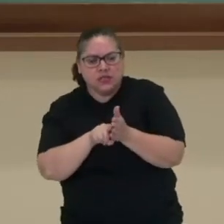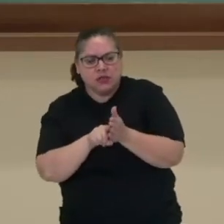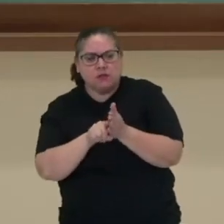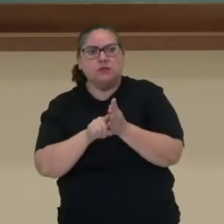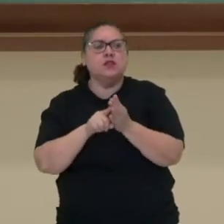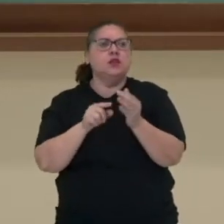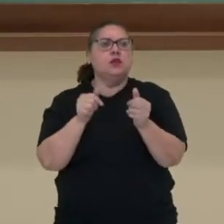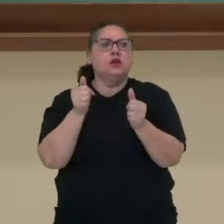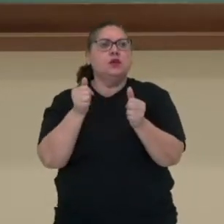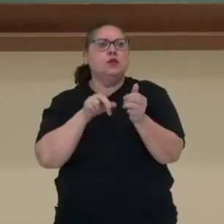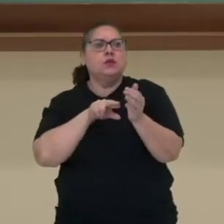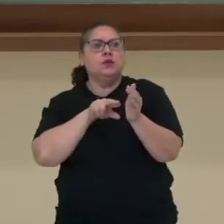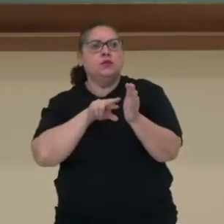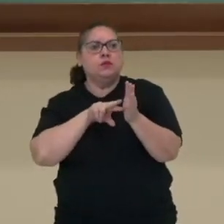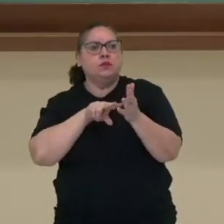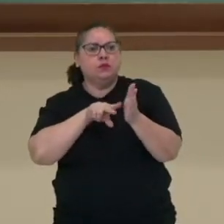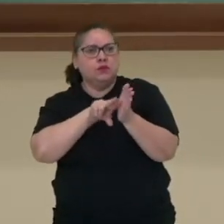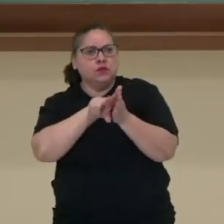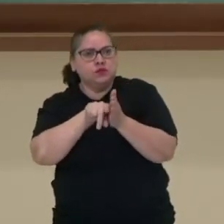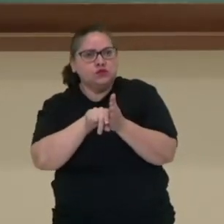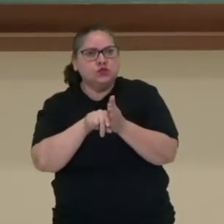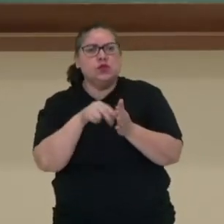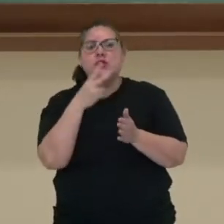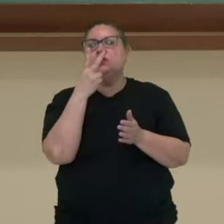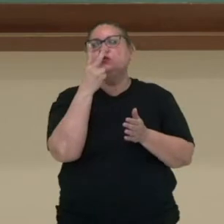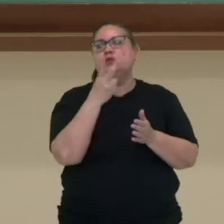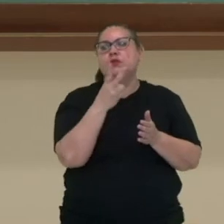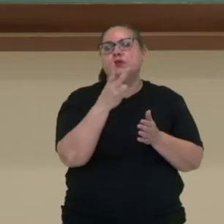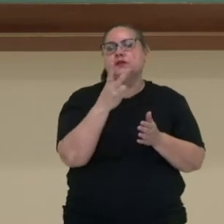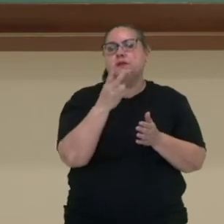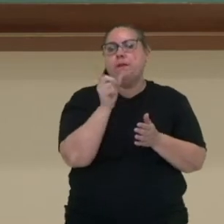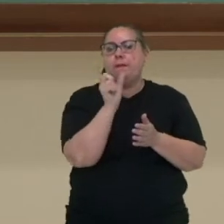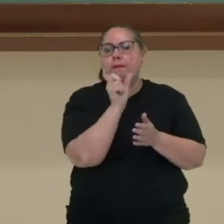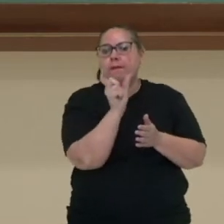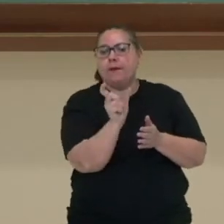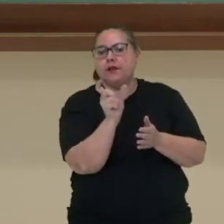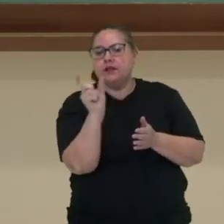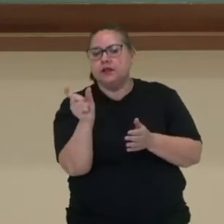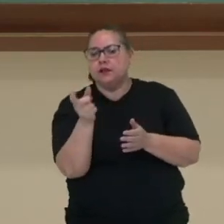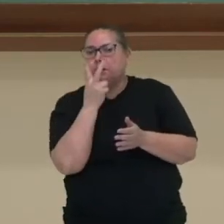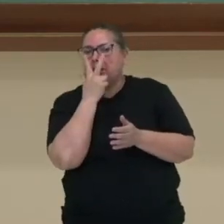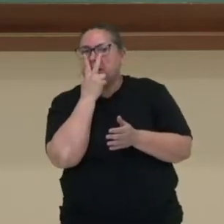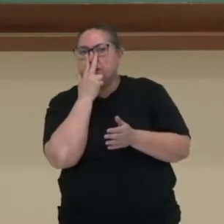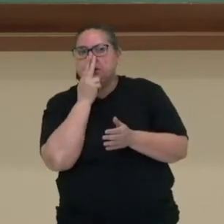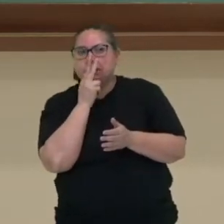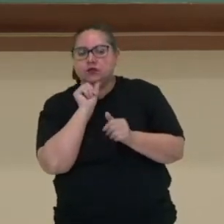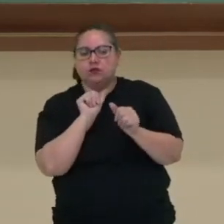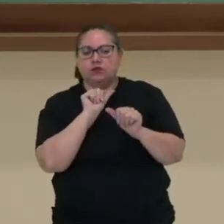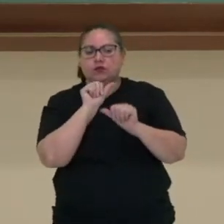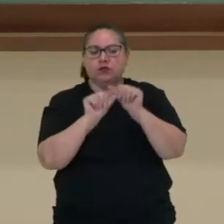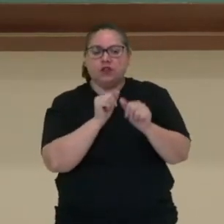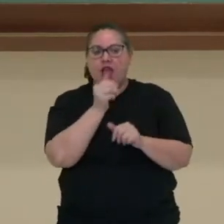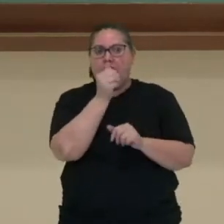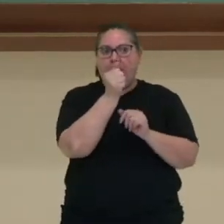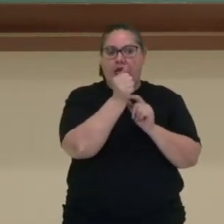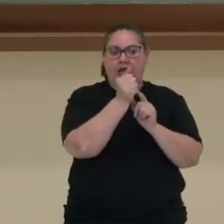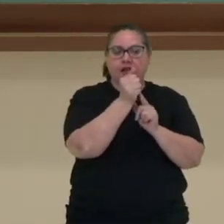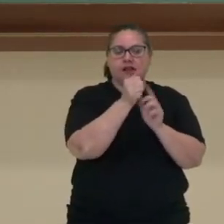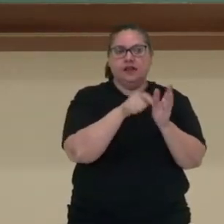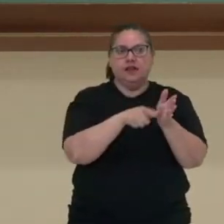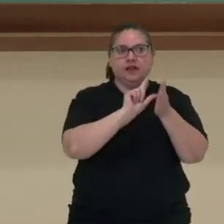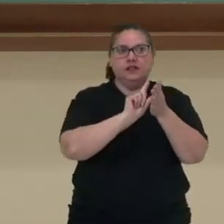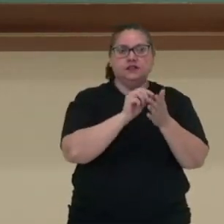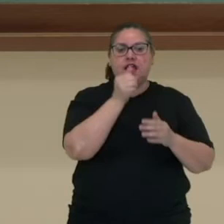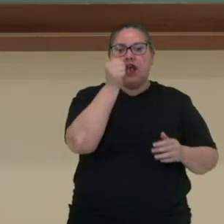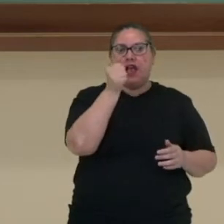biologia tivermos 2 palavras muito parecidas e o que for mudar é o azinho aqui, ó,